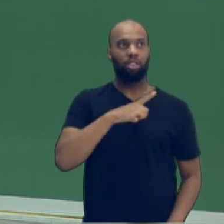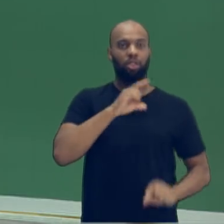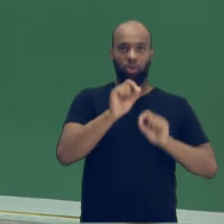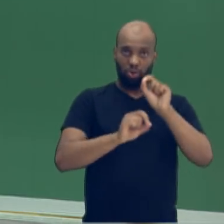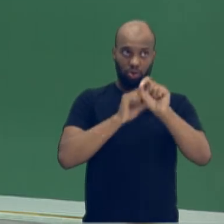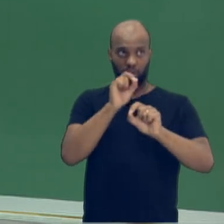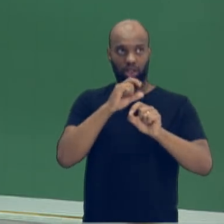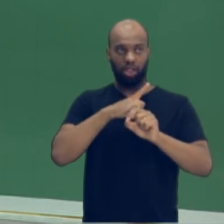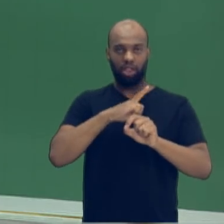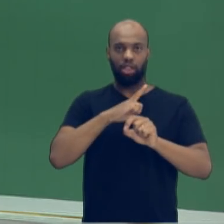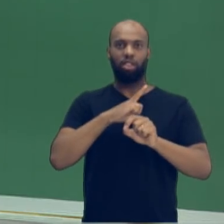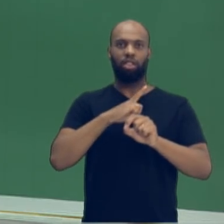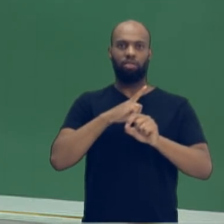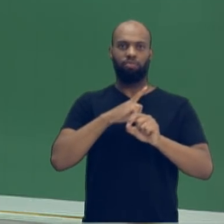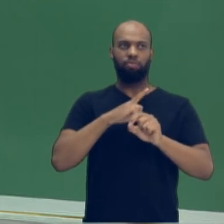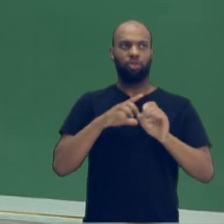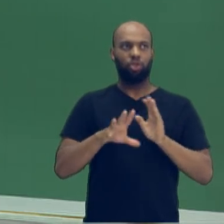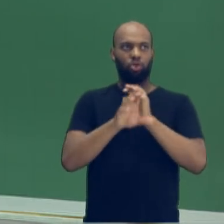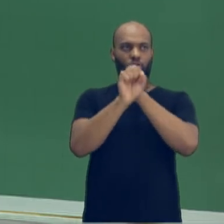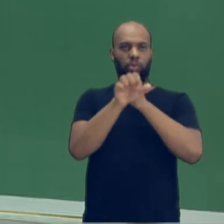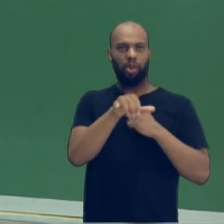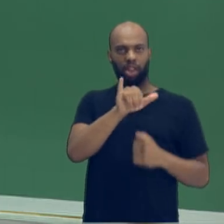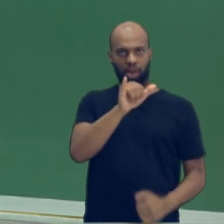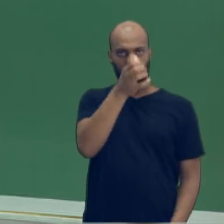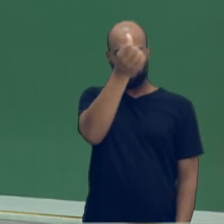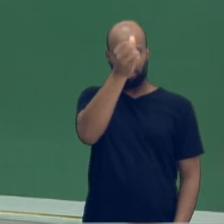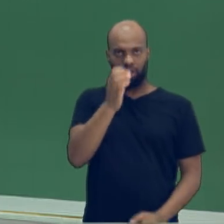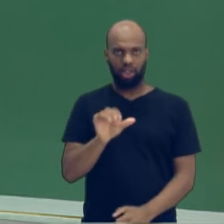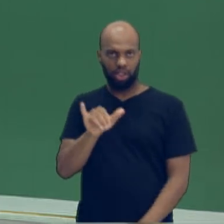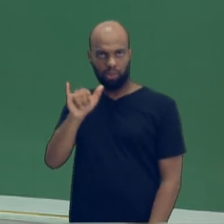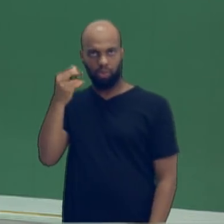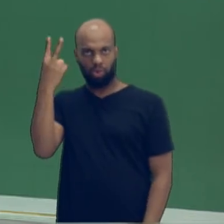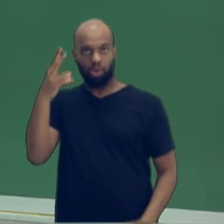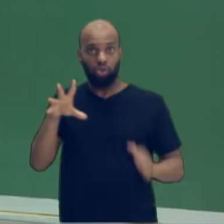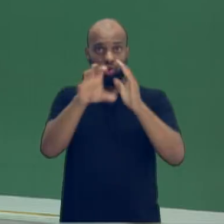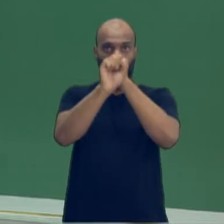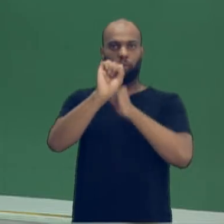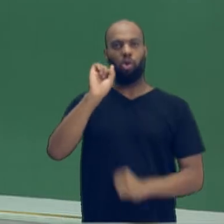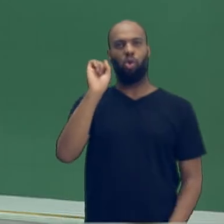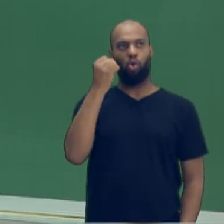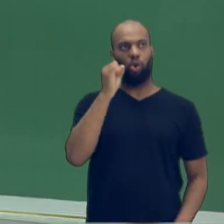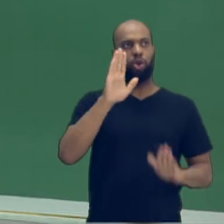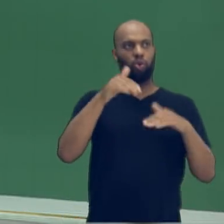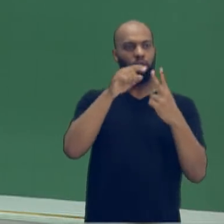nós teremos raiz quadrada da raiz sexta de y